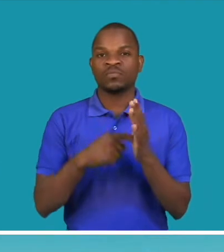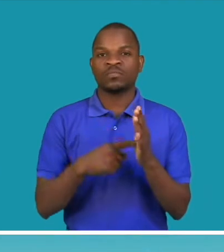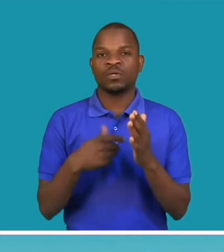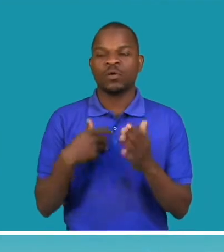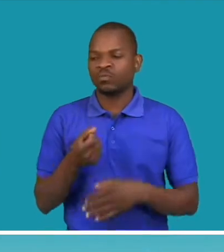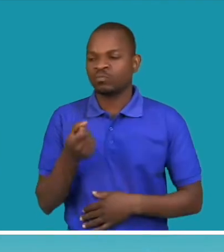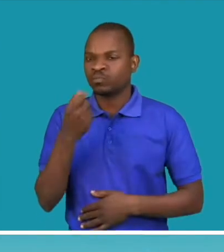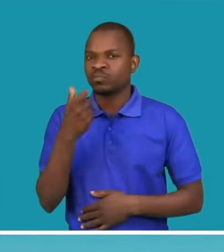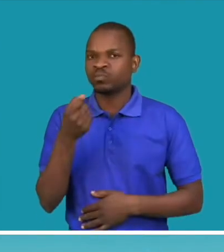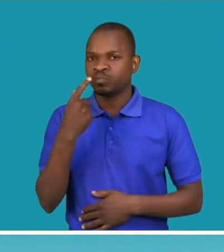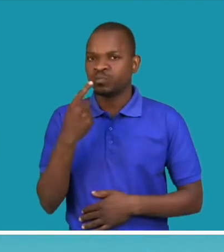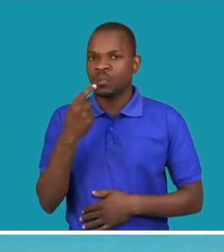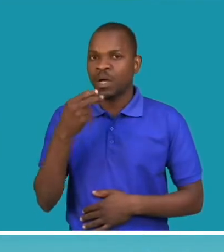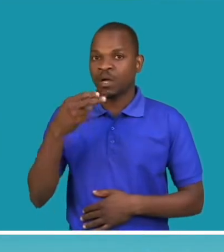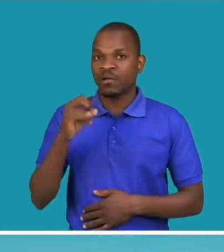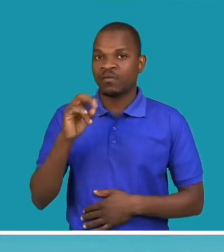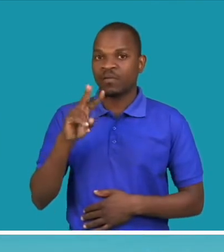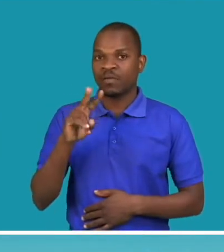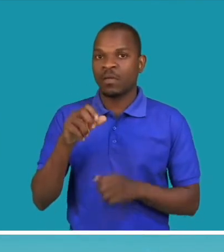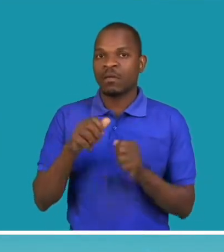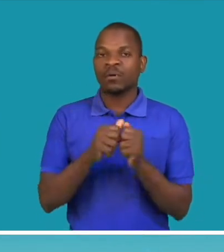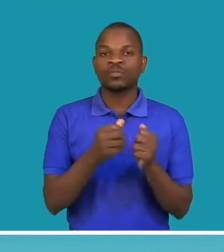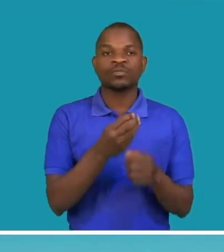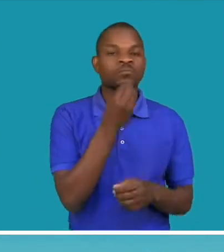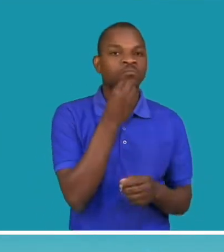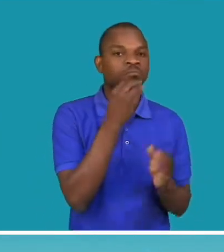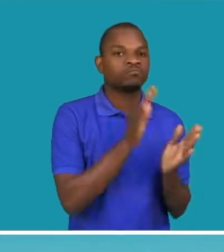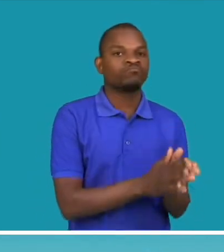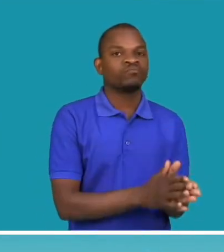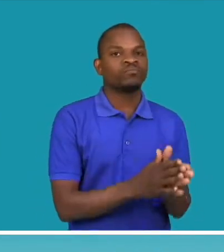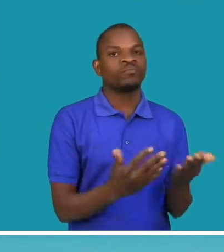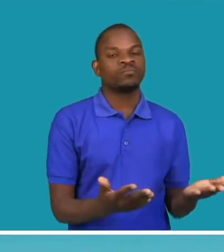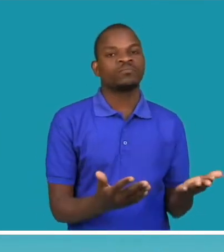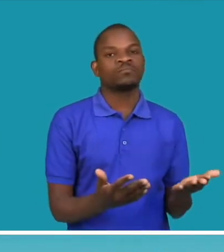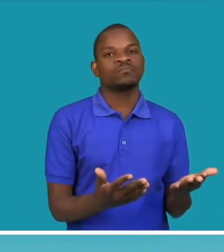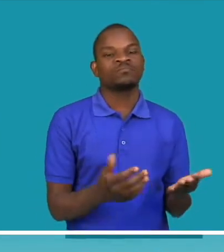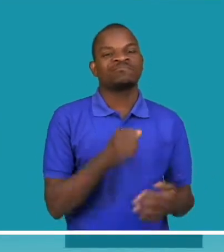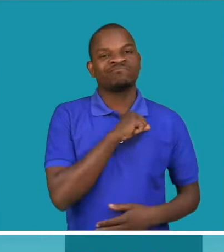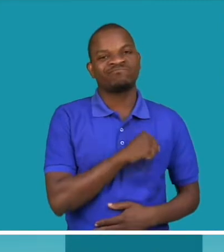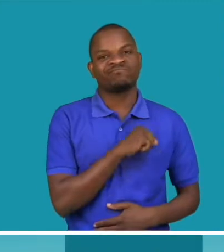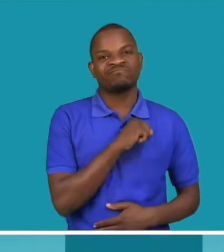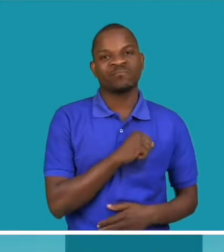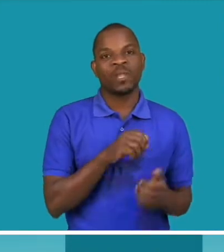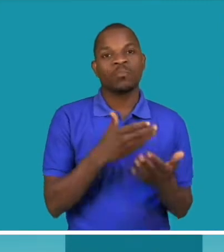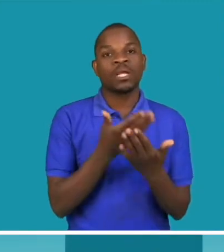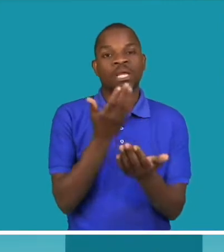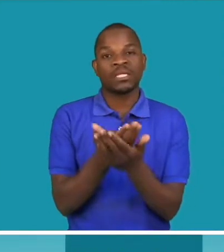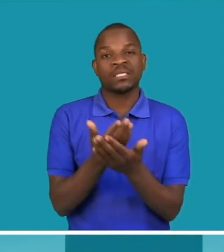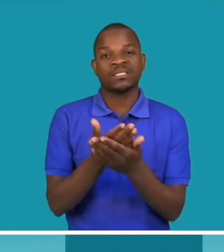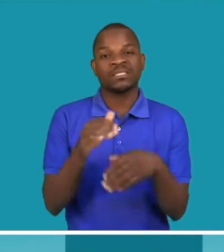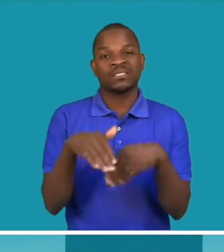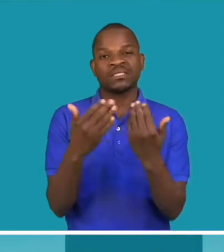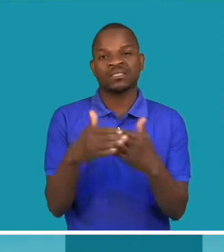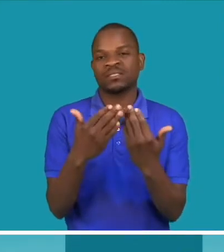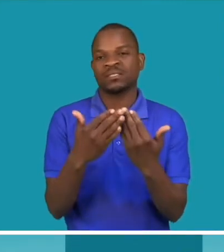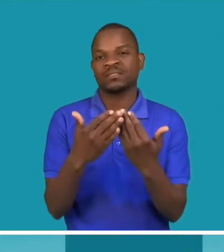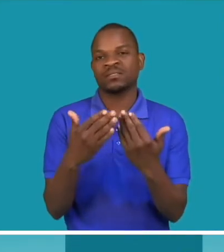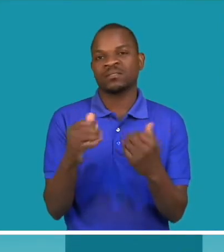tomo comprimido sem comer, porque não tenho como fazer. Pedir todos os dias também para mim é muito